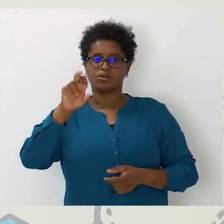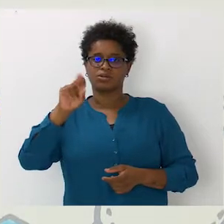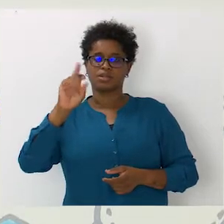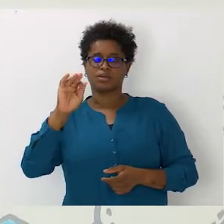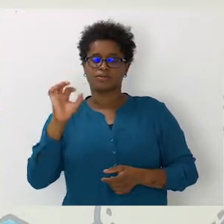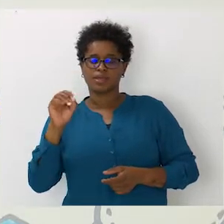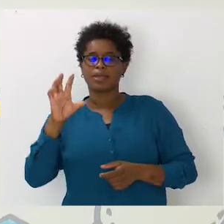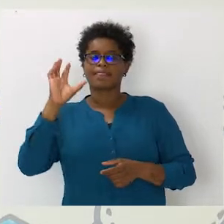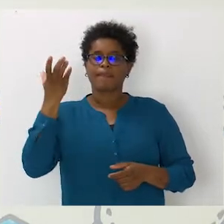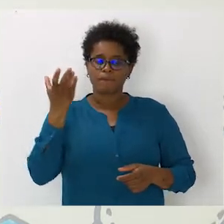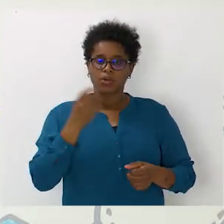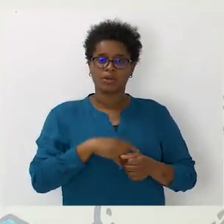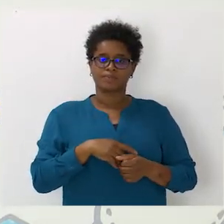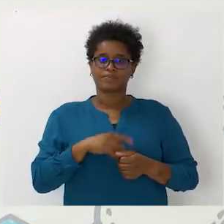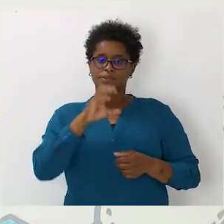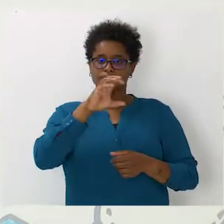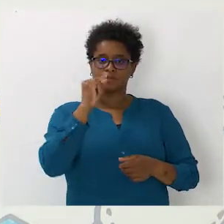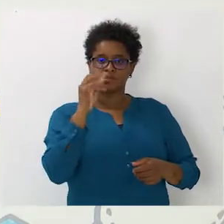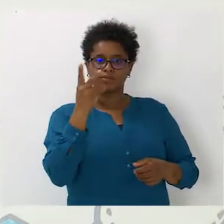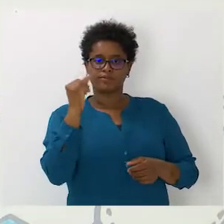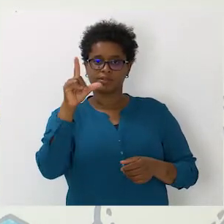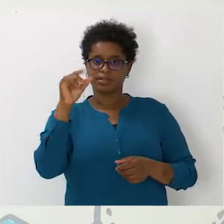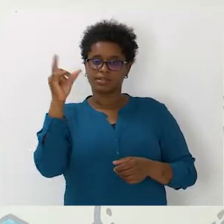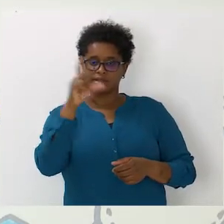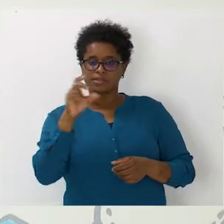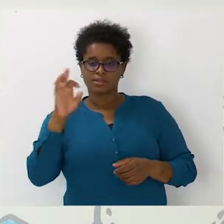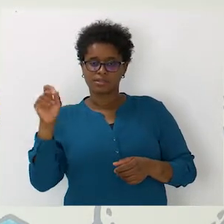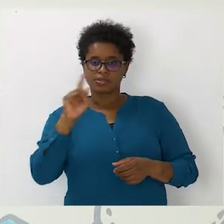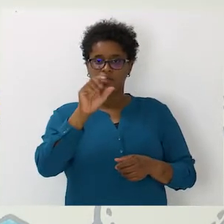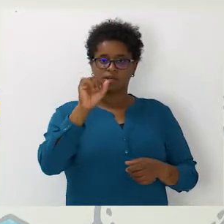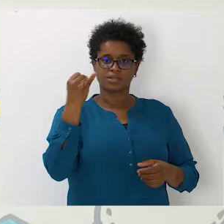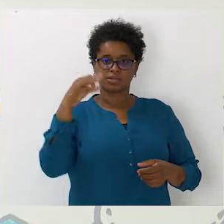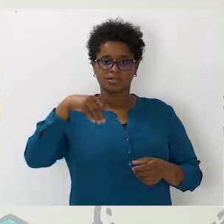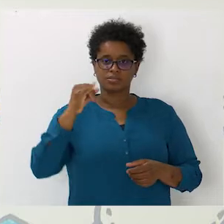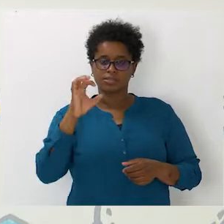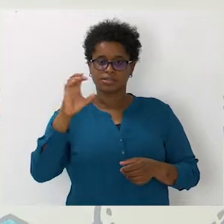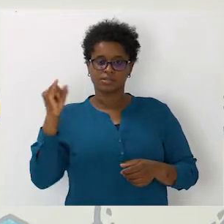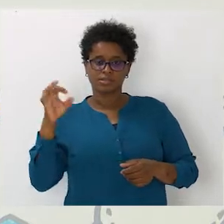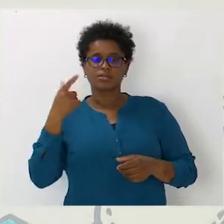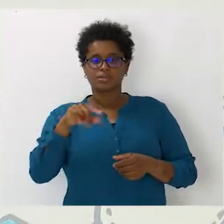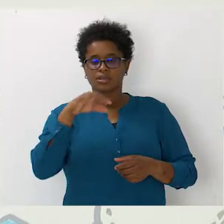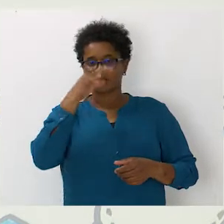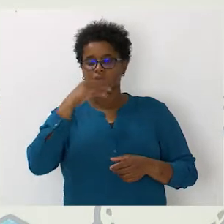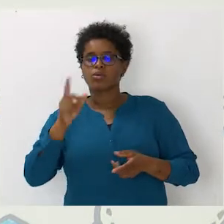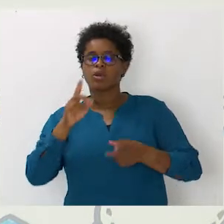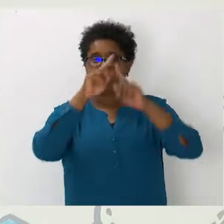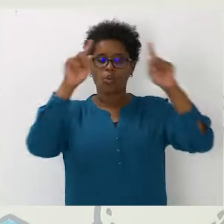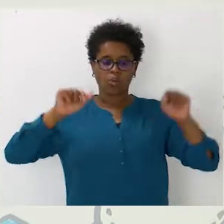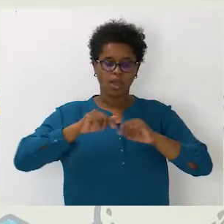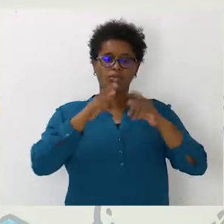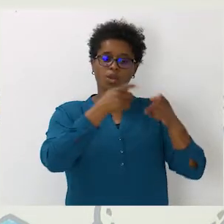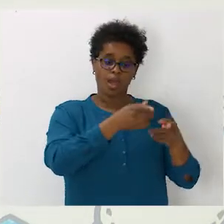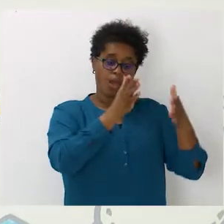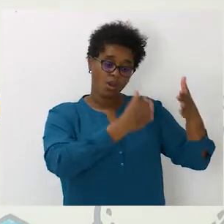geográfica e temporal da civilização egípcia, o que temos a dizer? Portanto, o quadro ao lado nos